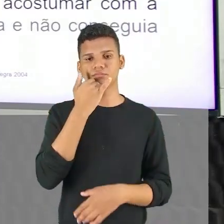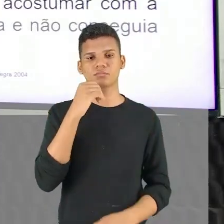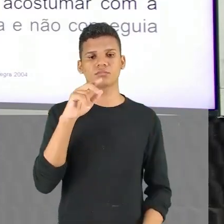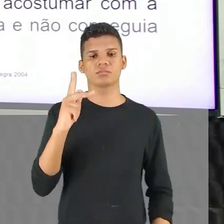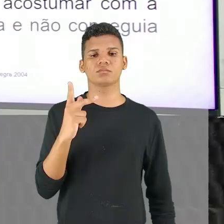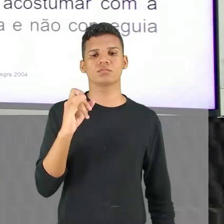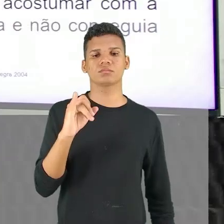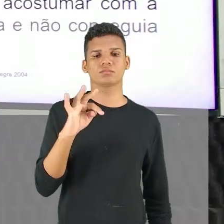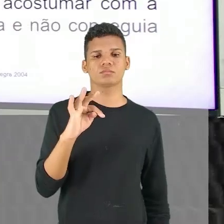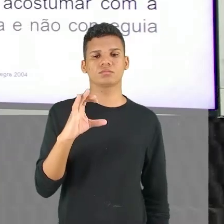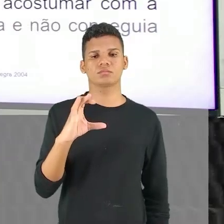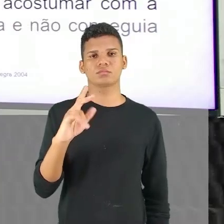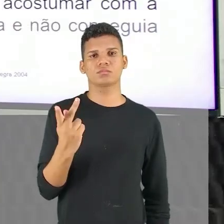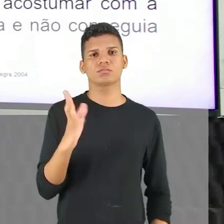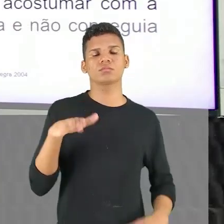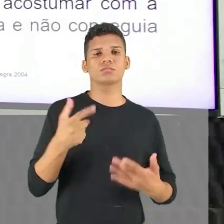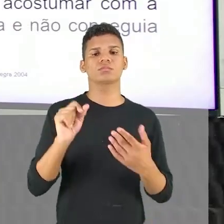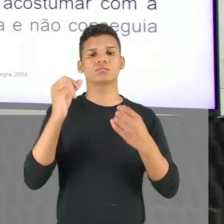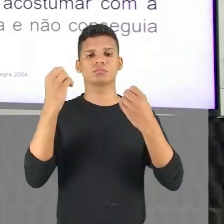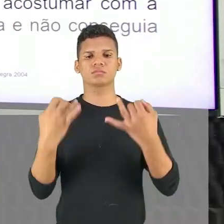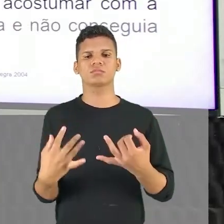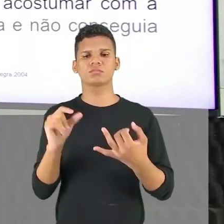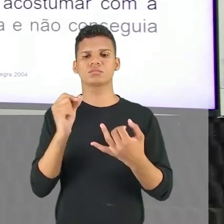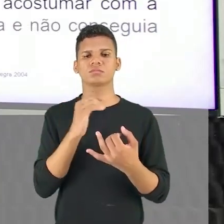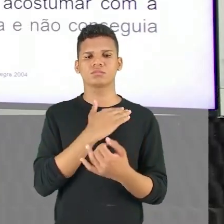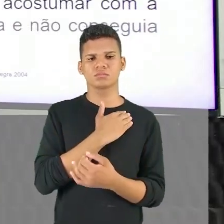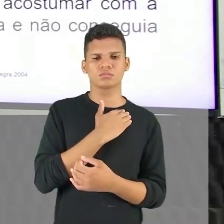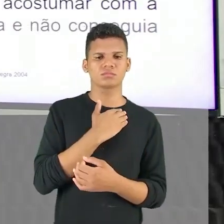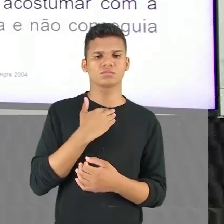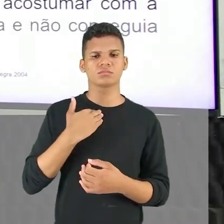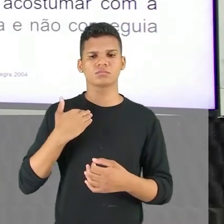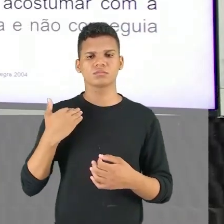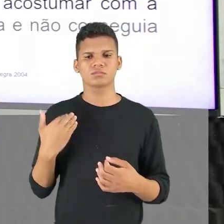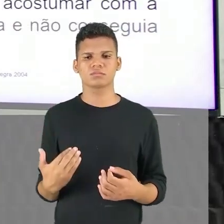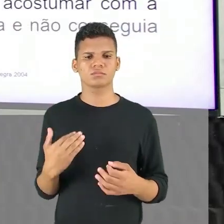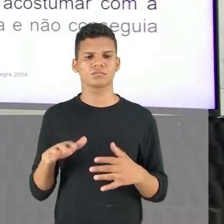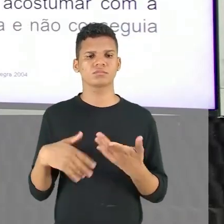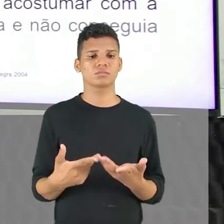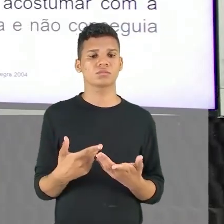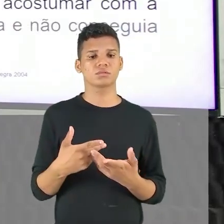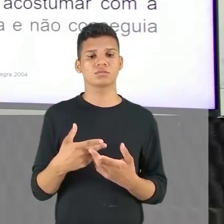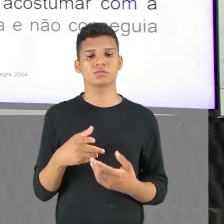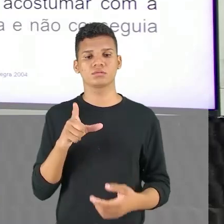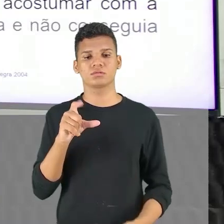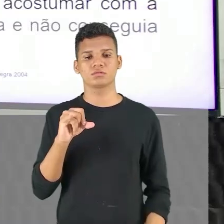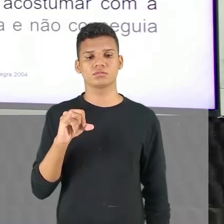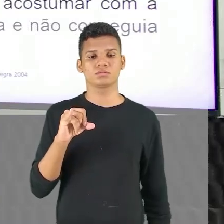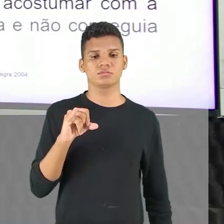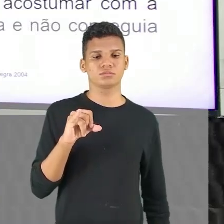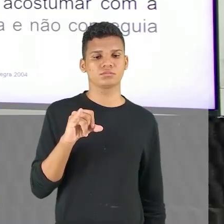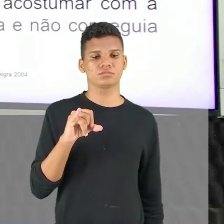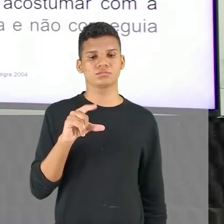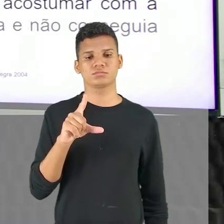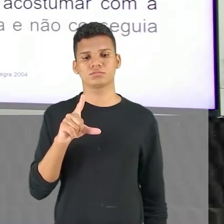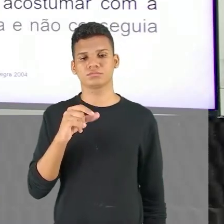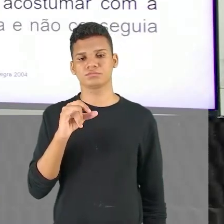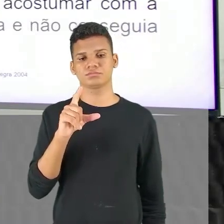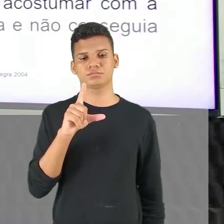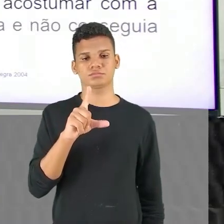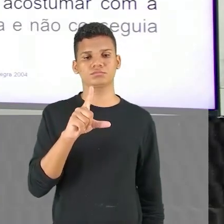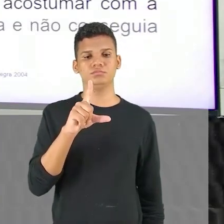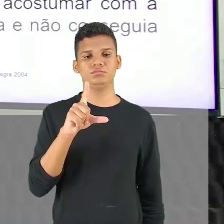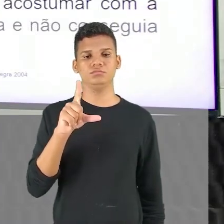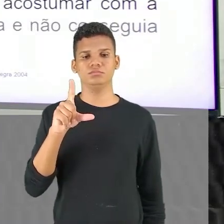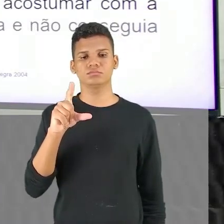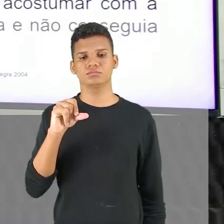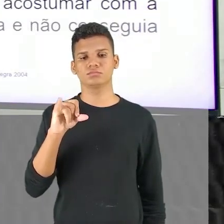o terror de encarar a morte iminente. Lilith adoece depois de um pequeno acidente e logo